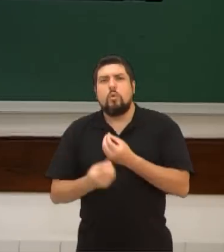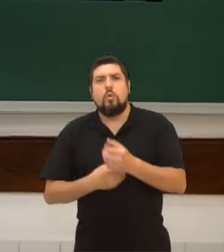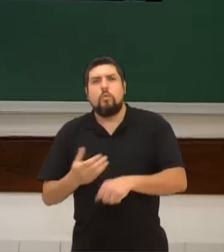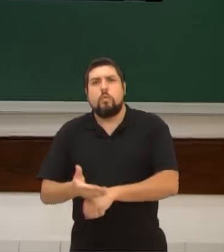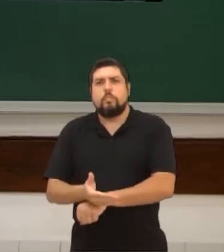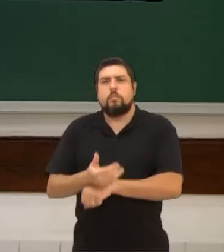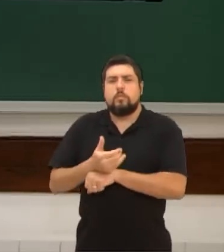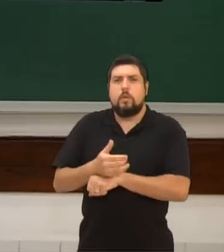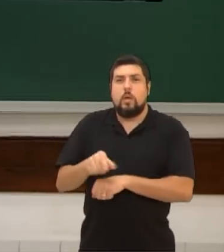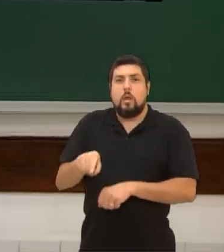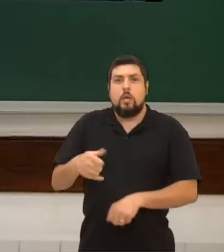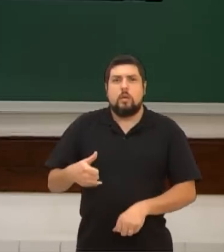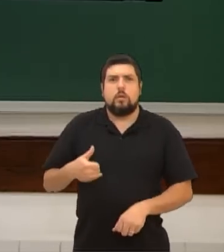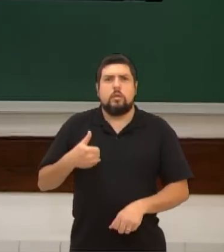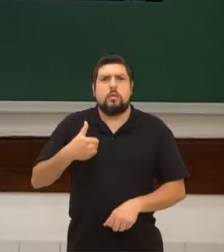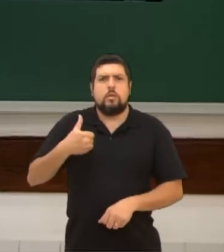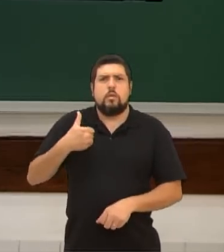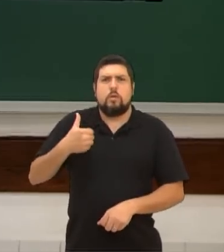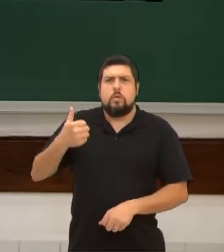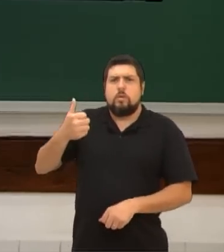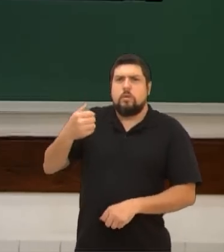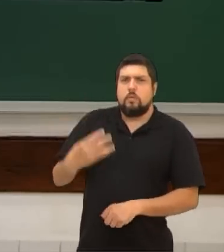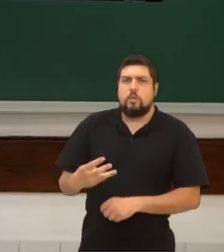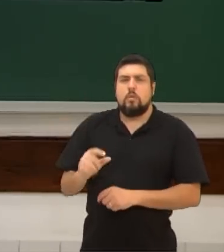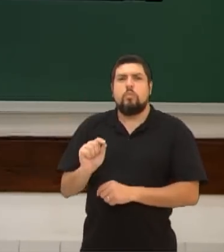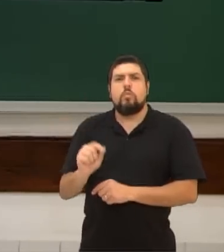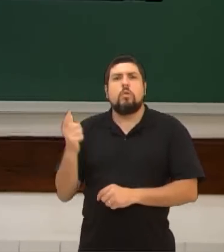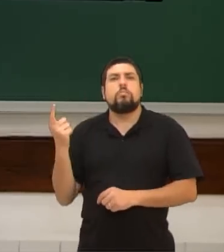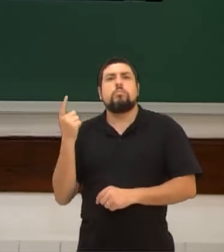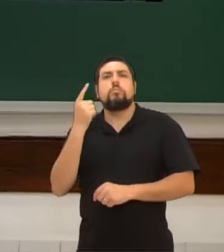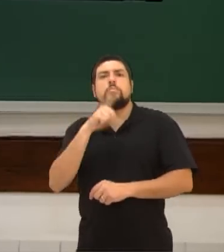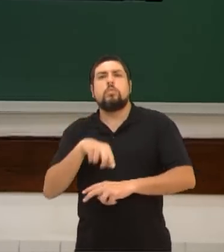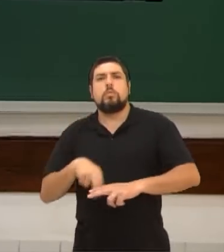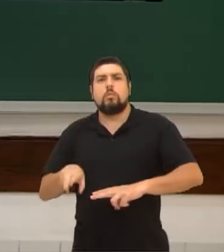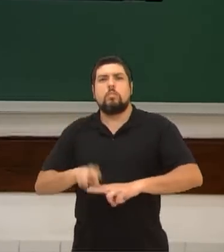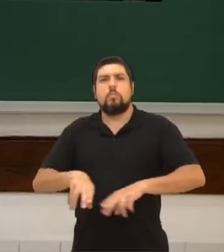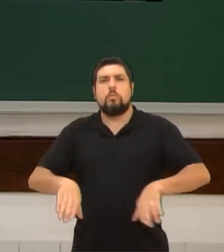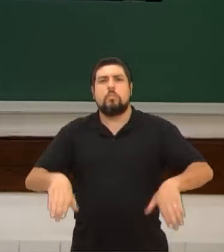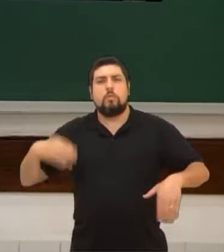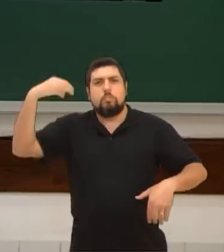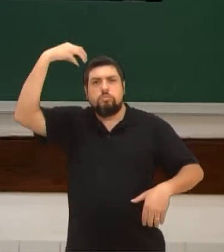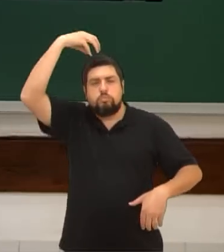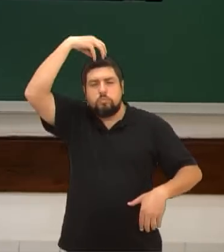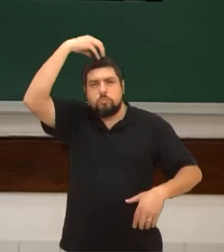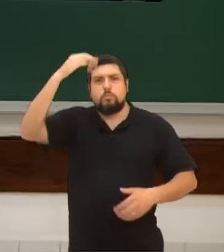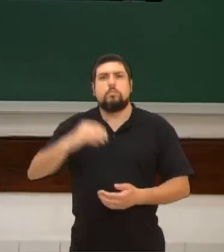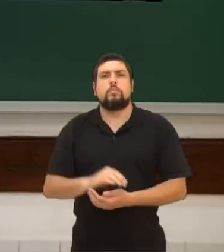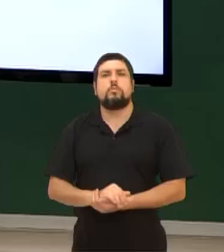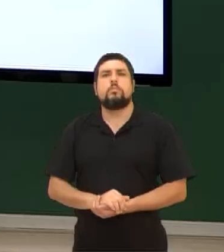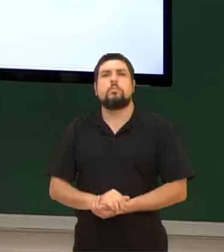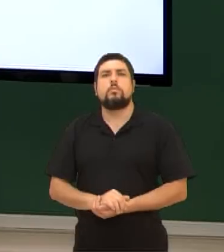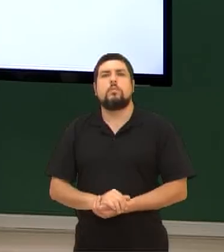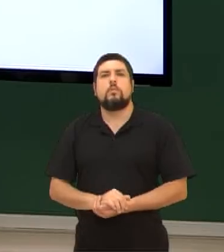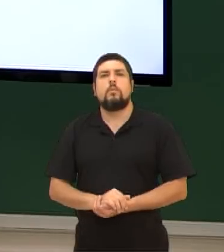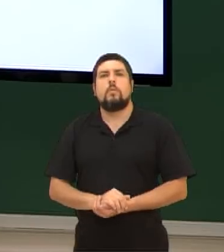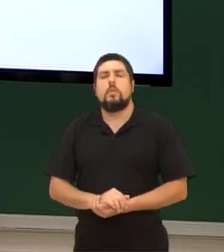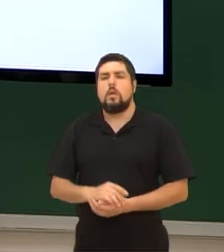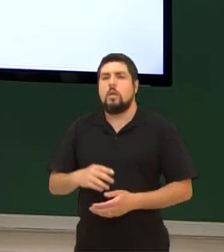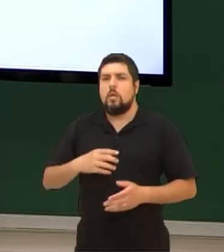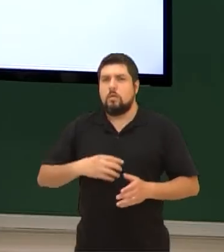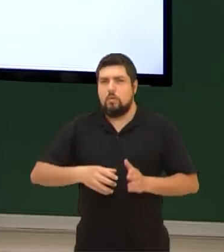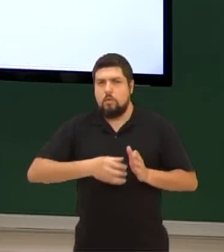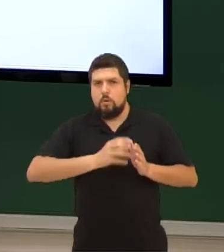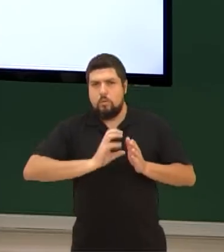golpe, Dom Pedro II, mesmo com 14 anos de idade, assume o poder aqui no Brasil. Então, haviam dois